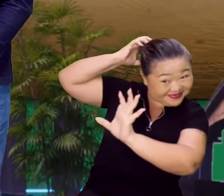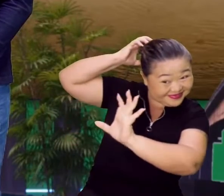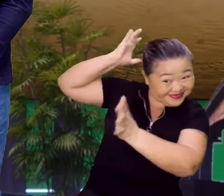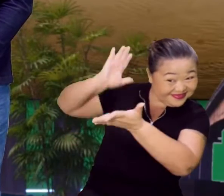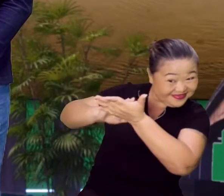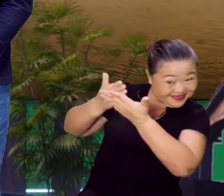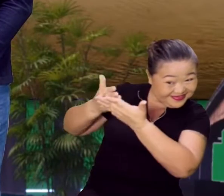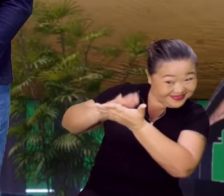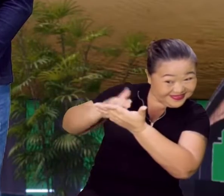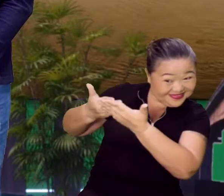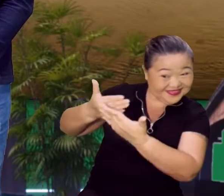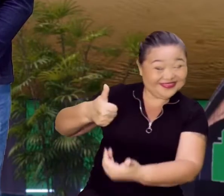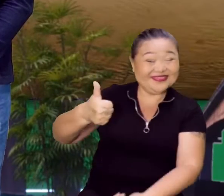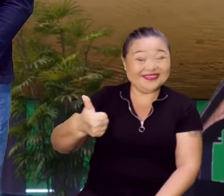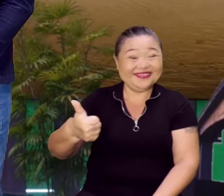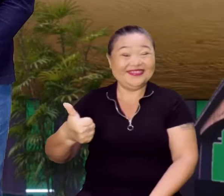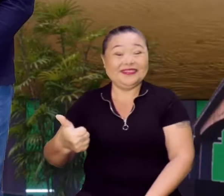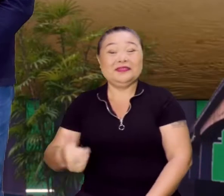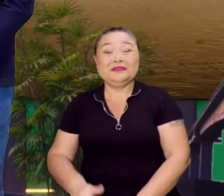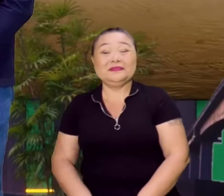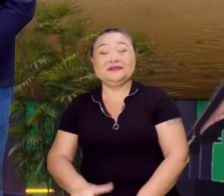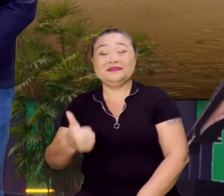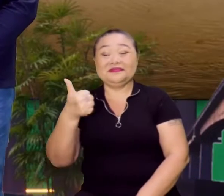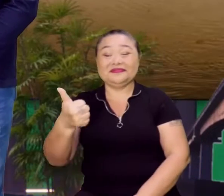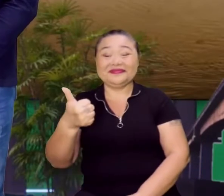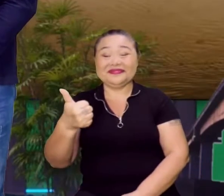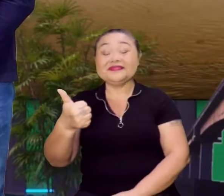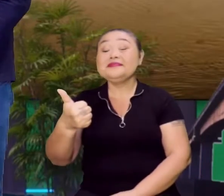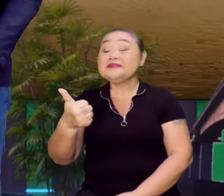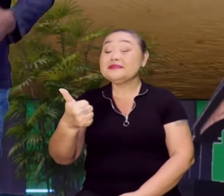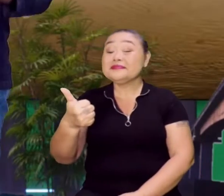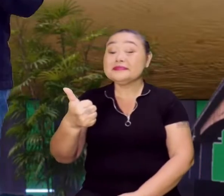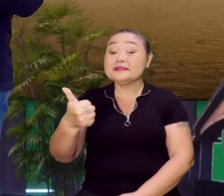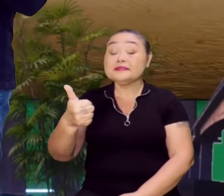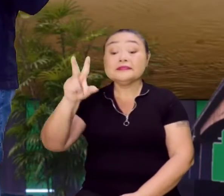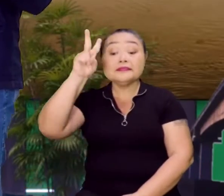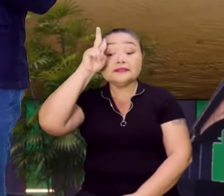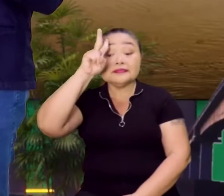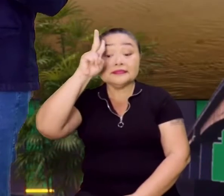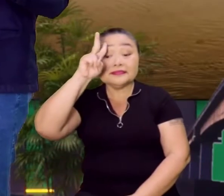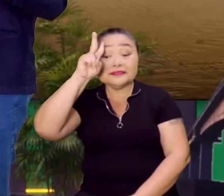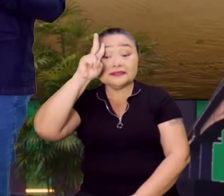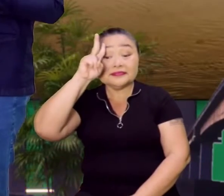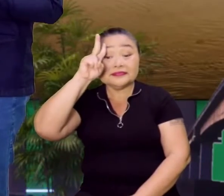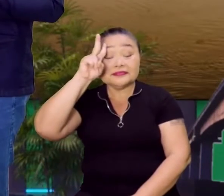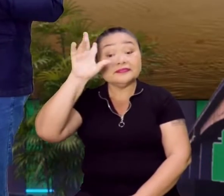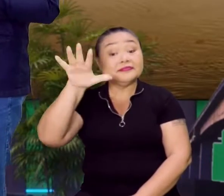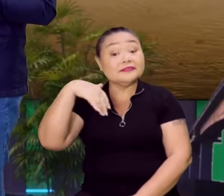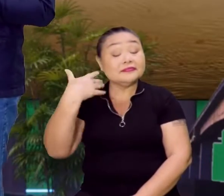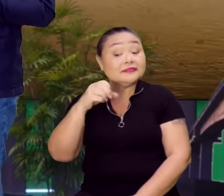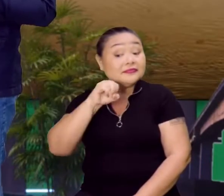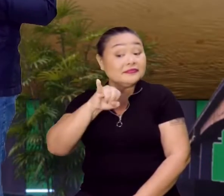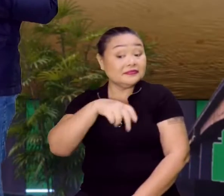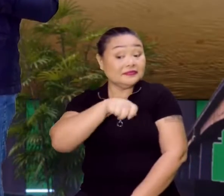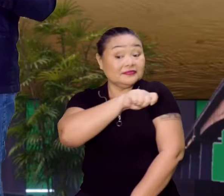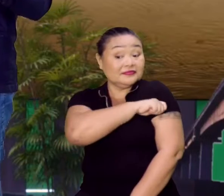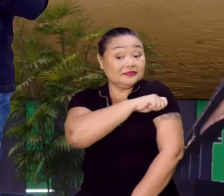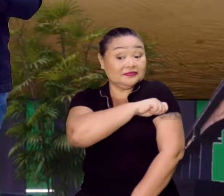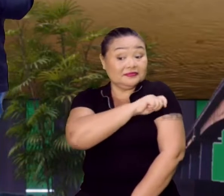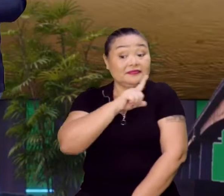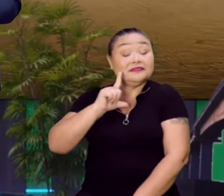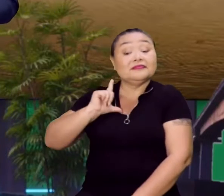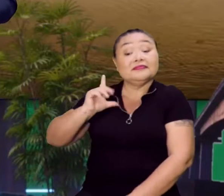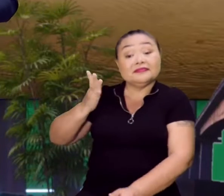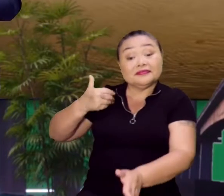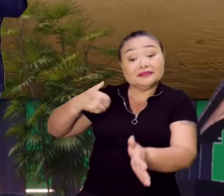nossa intérprete. Não é isso, Carlinhos? Exatamente. Lembrando que, claro, se o aluno chegou